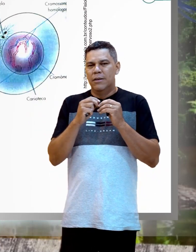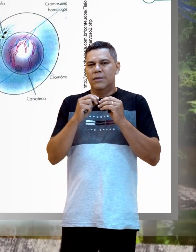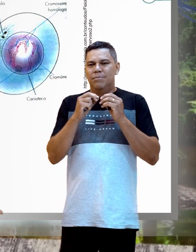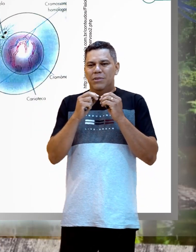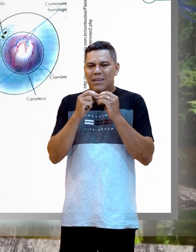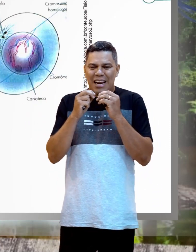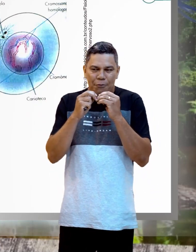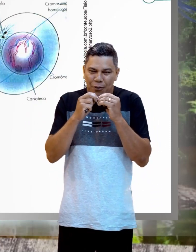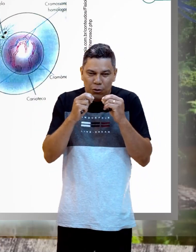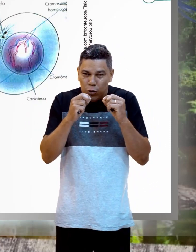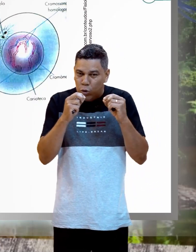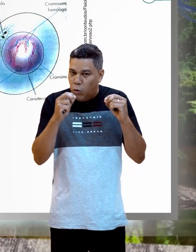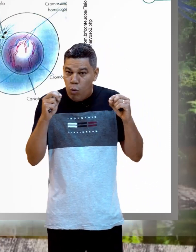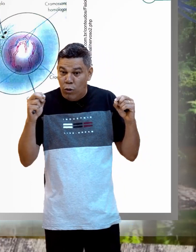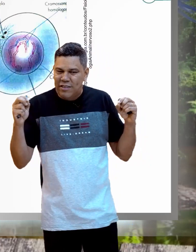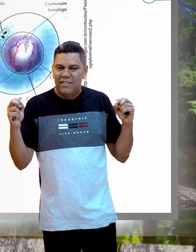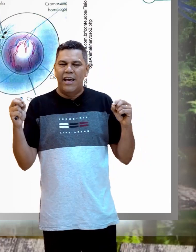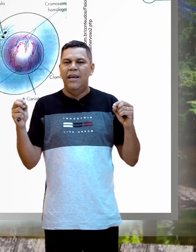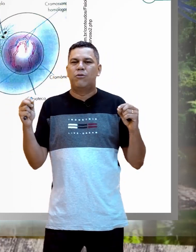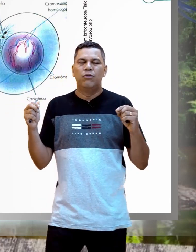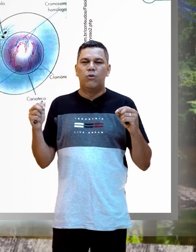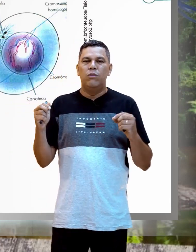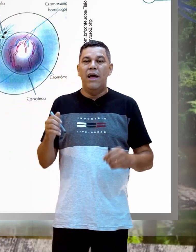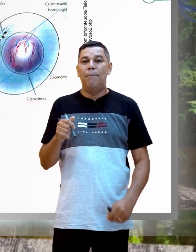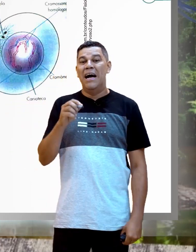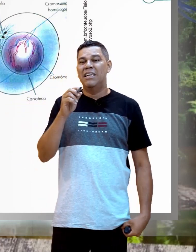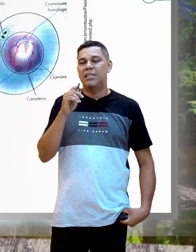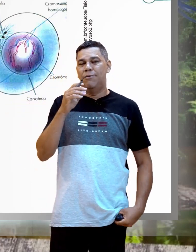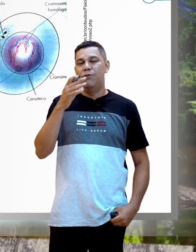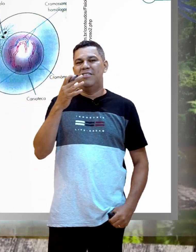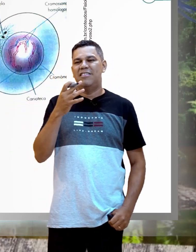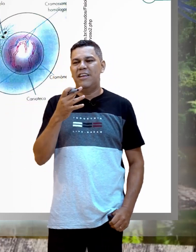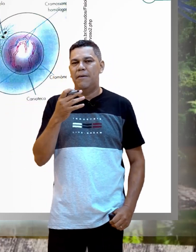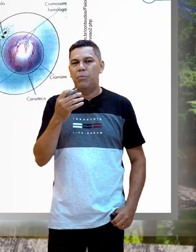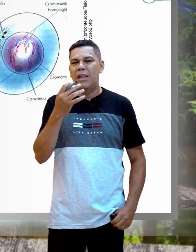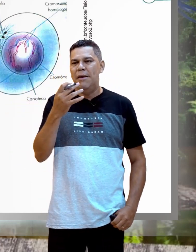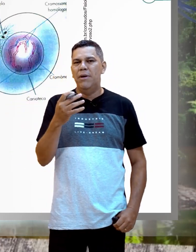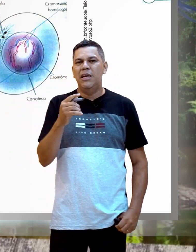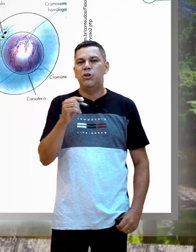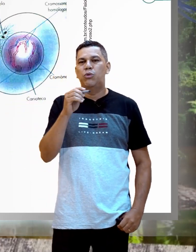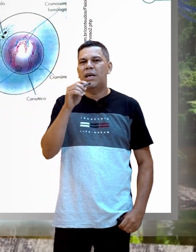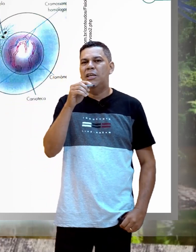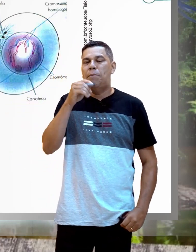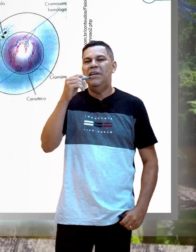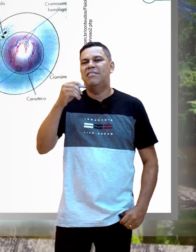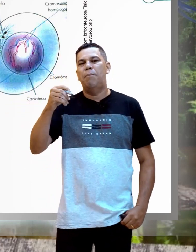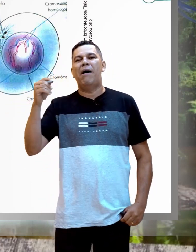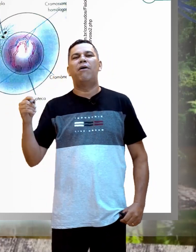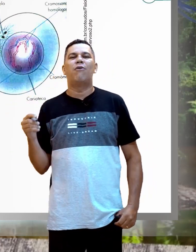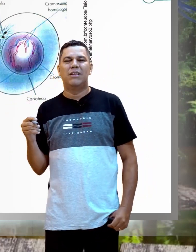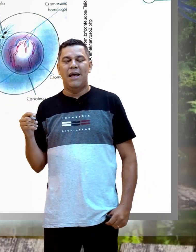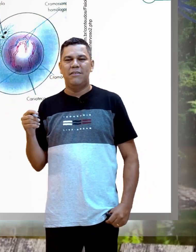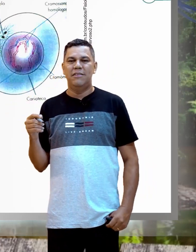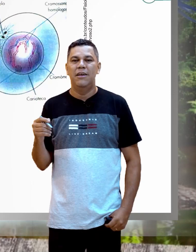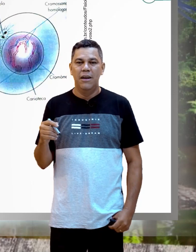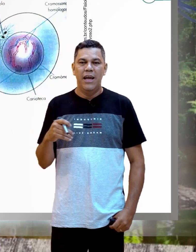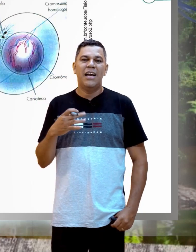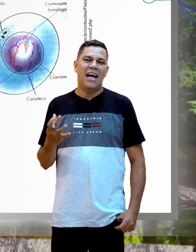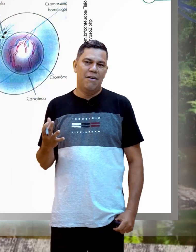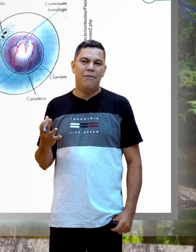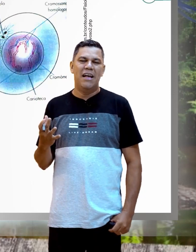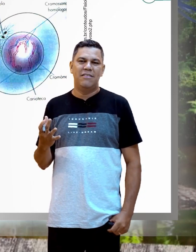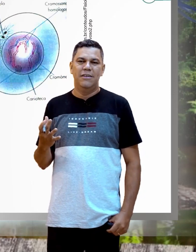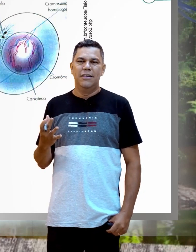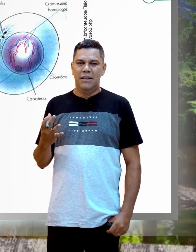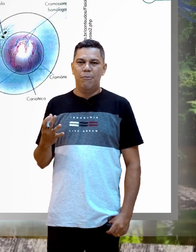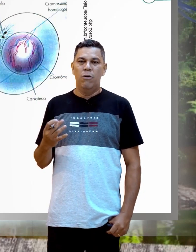ficar gravando o conceito todo. Basta você ter em mente o que de principal acontece em